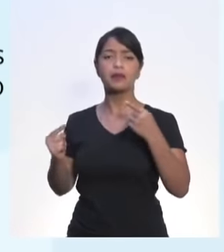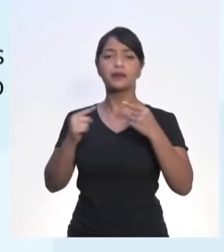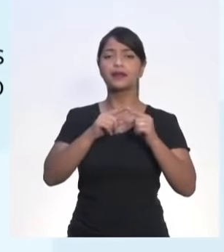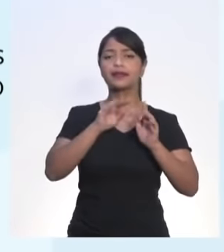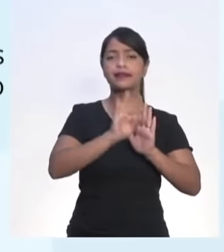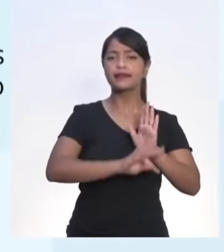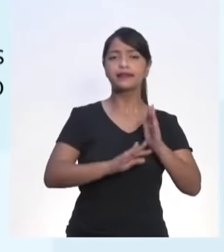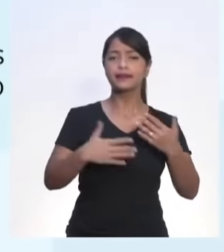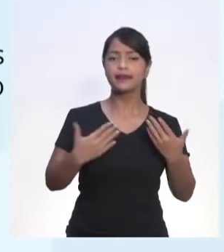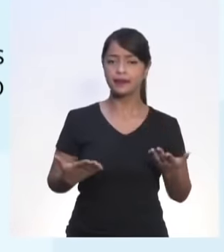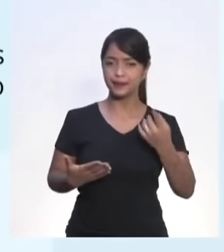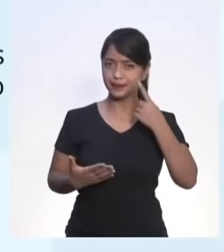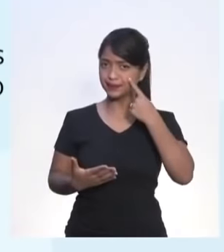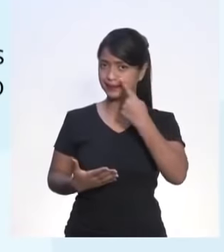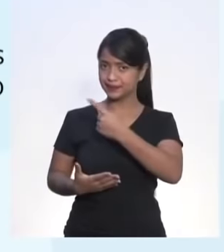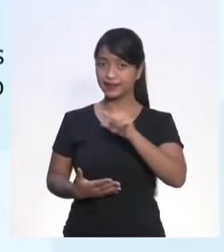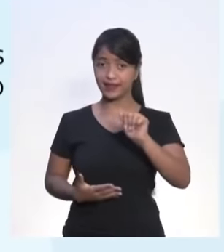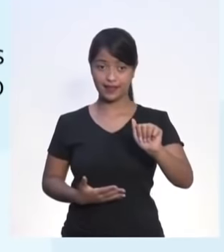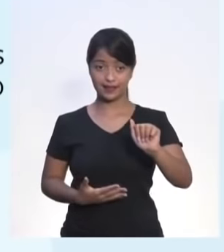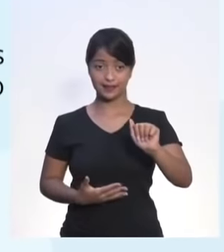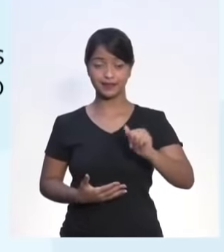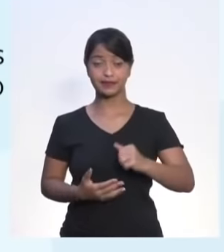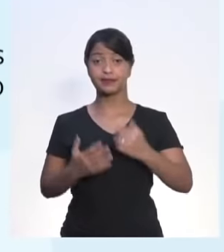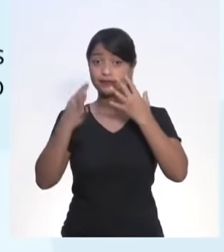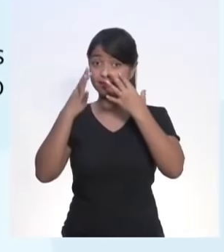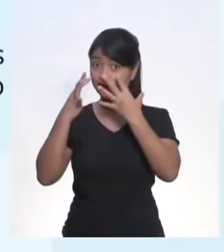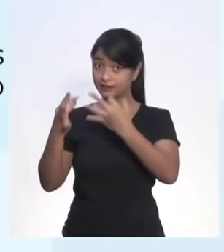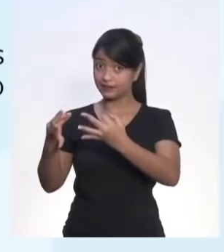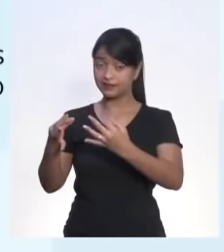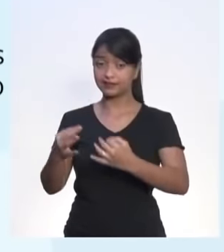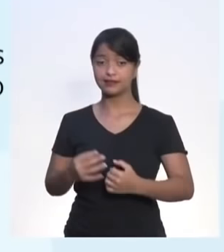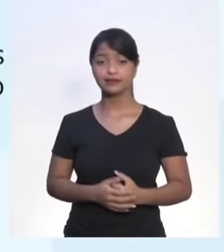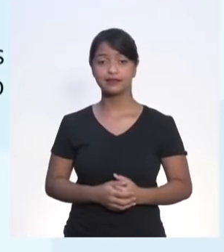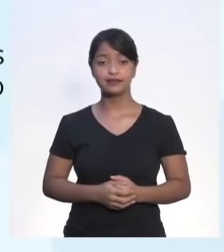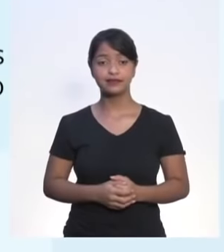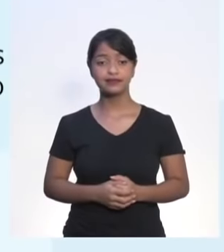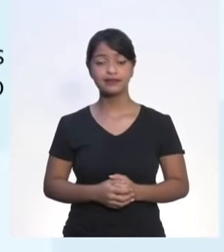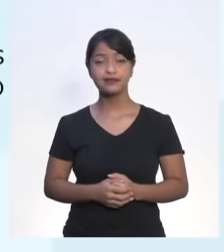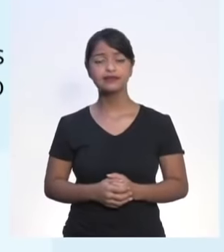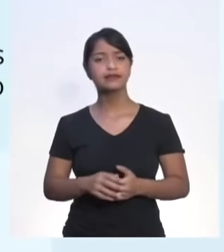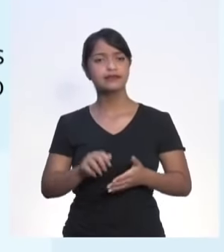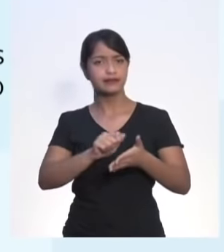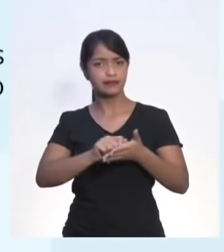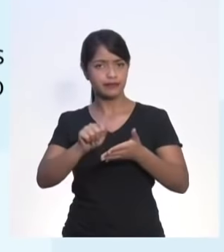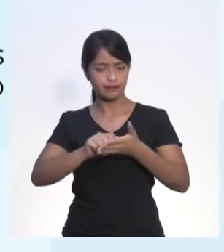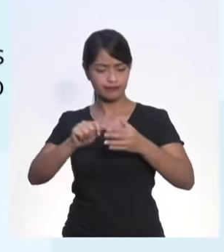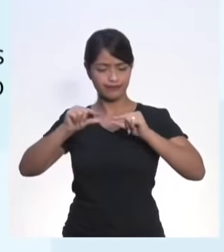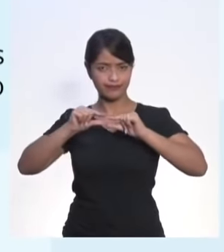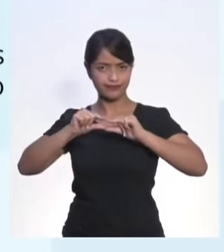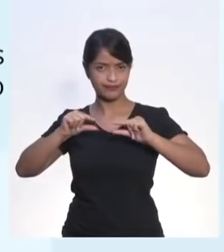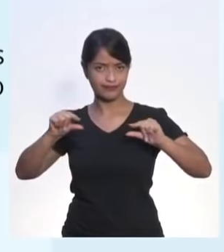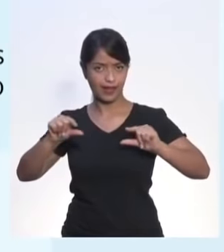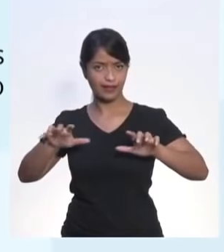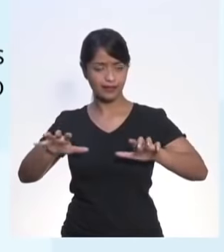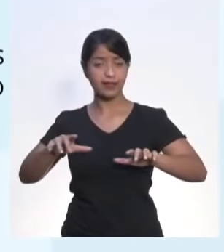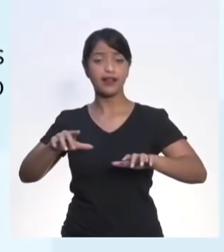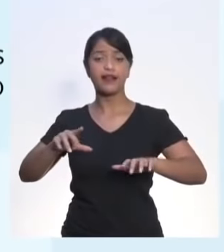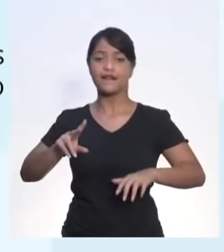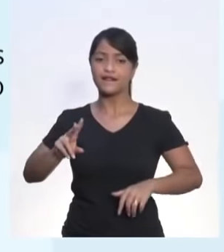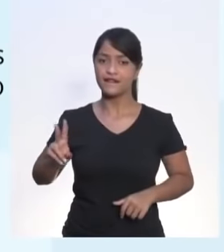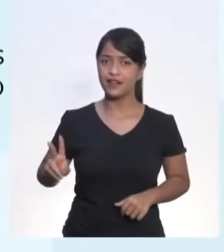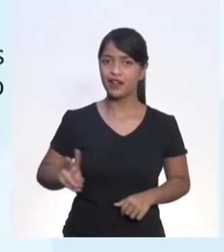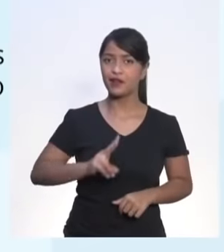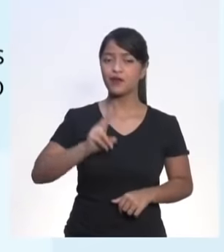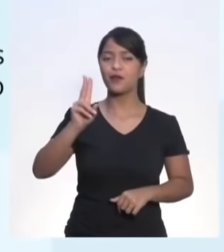Aí temos aí, alternativa A, presta atenção. Esse tipo de escrita é valorizada